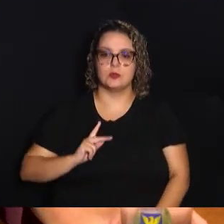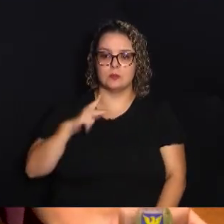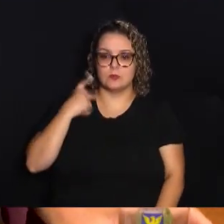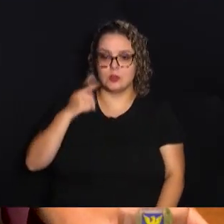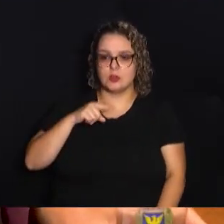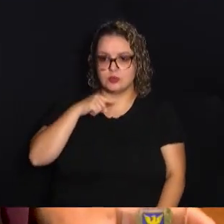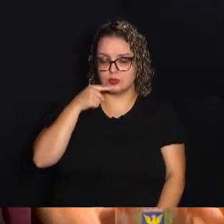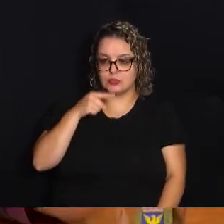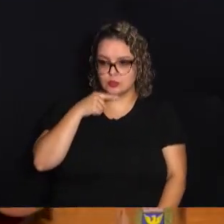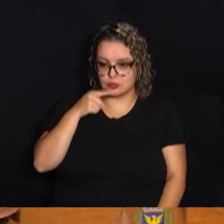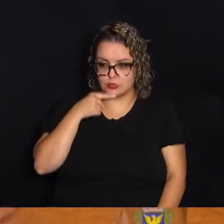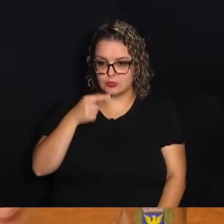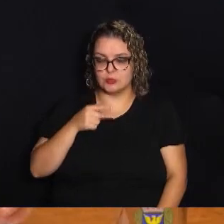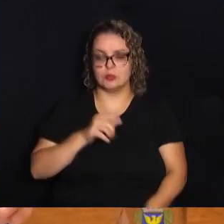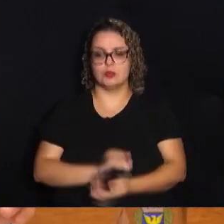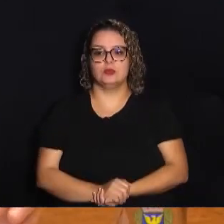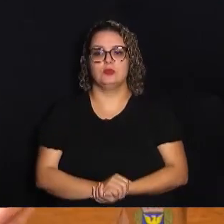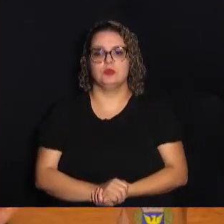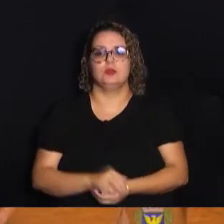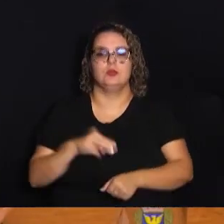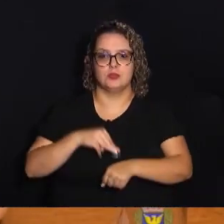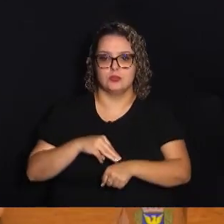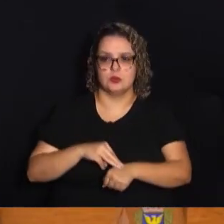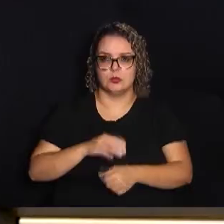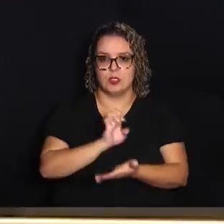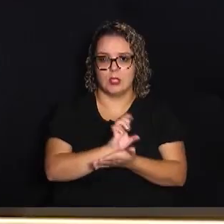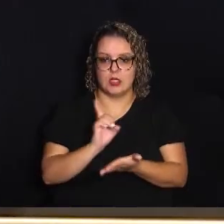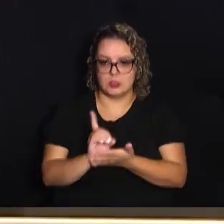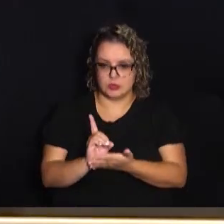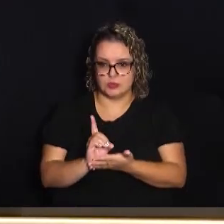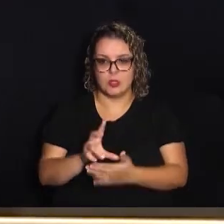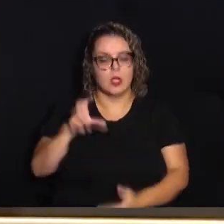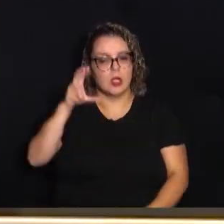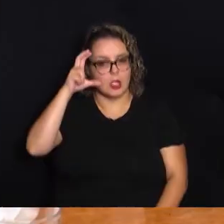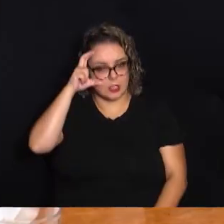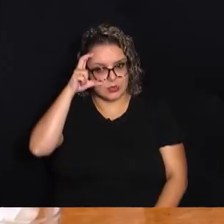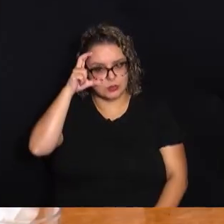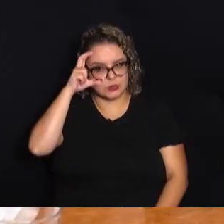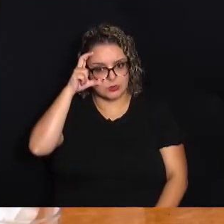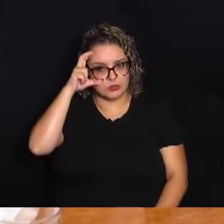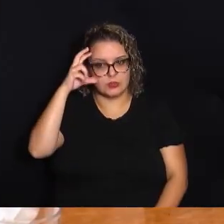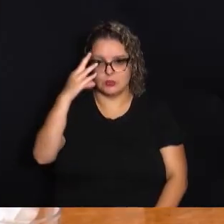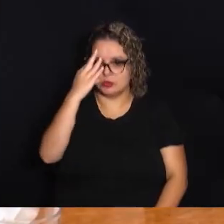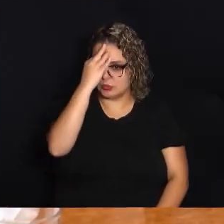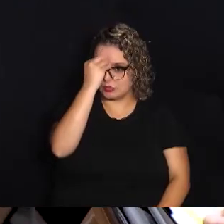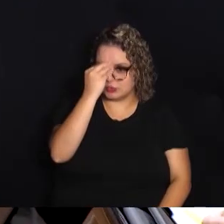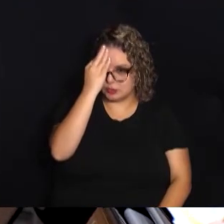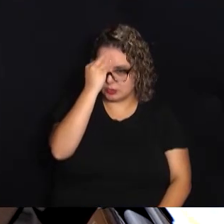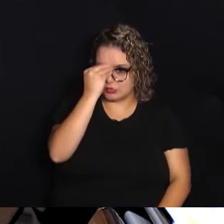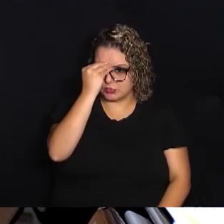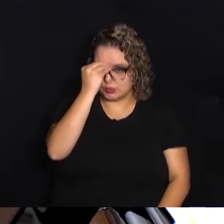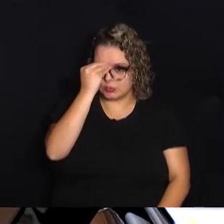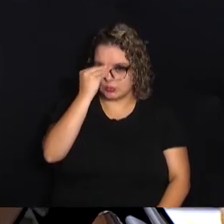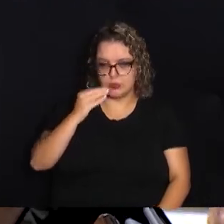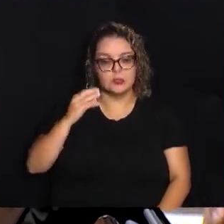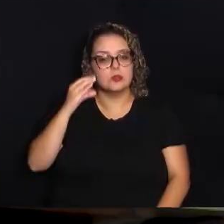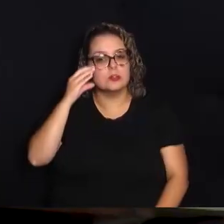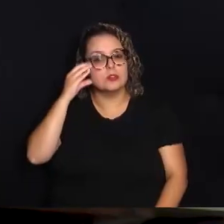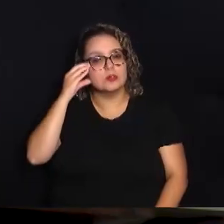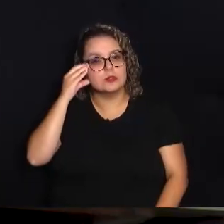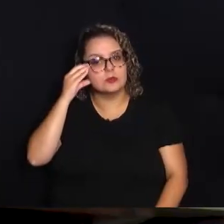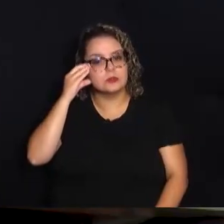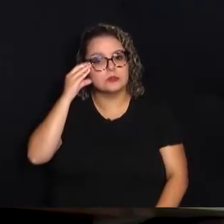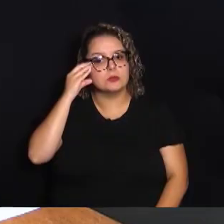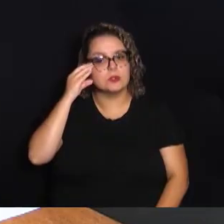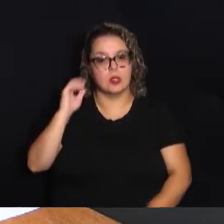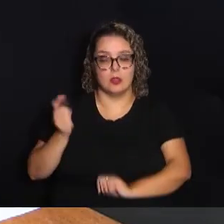presidência do vereador Eduardo magoga e dos membros Edson Ribeiro Carlinhos camelô Jair da farmácia e